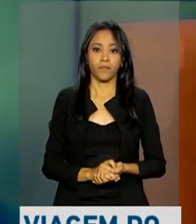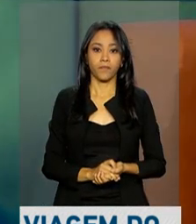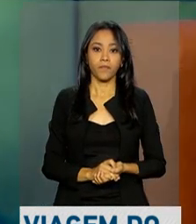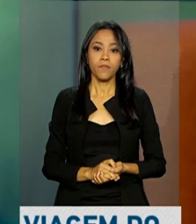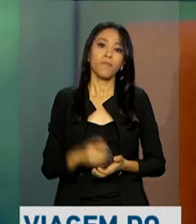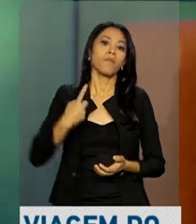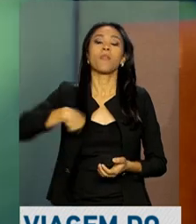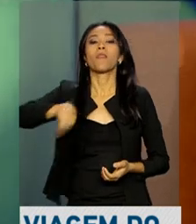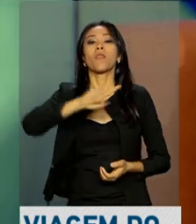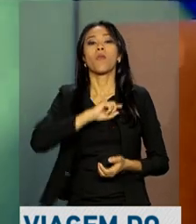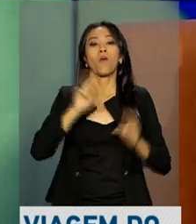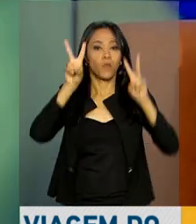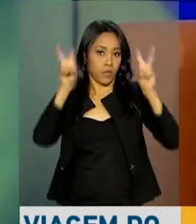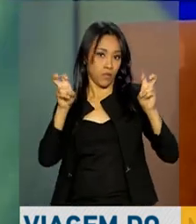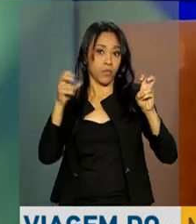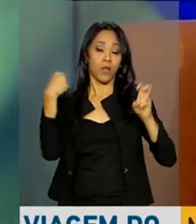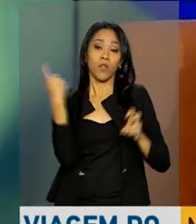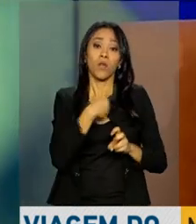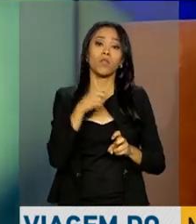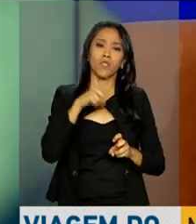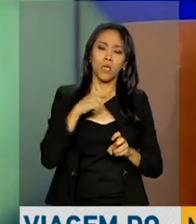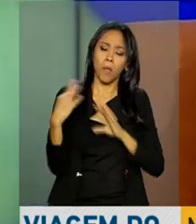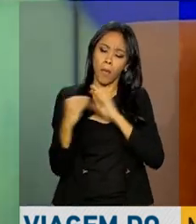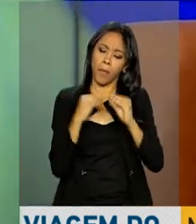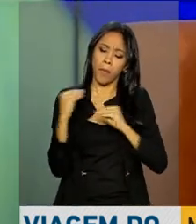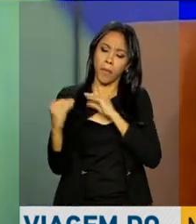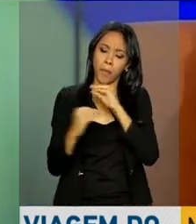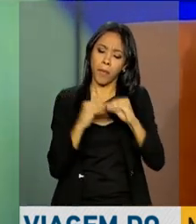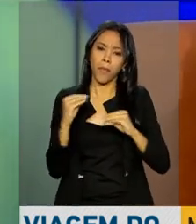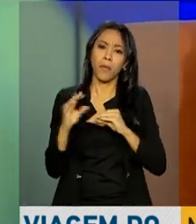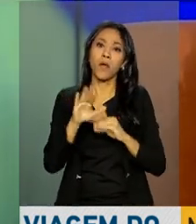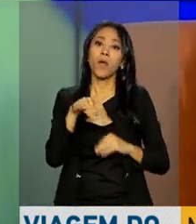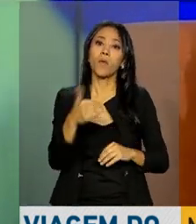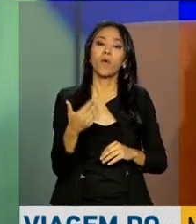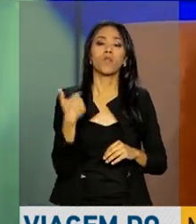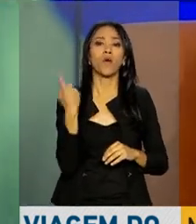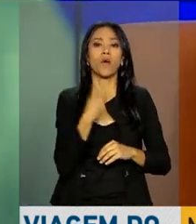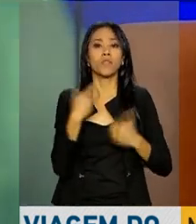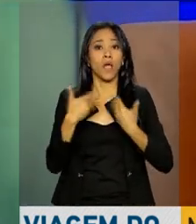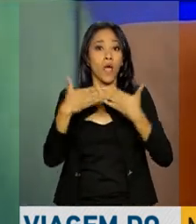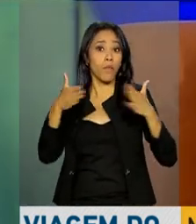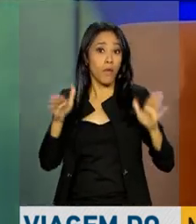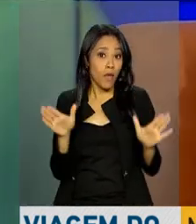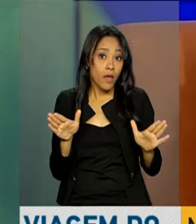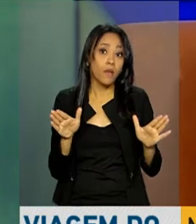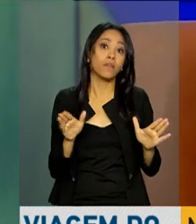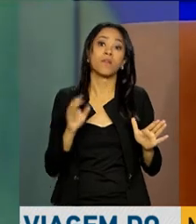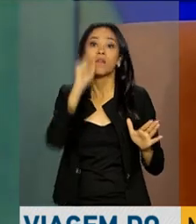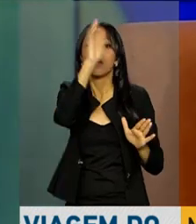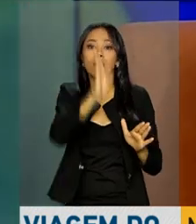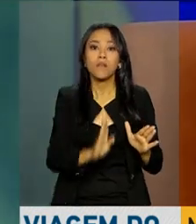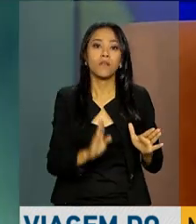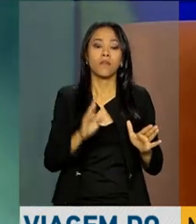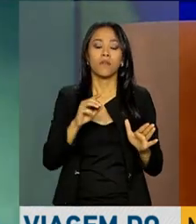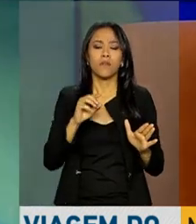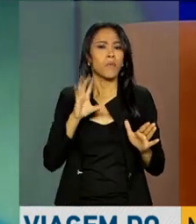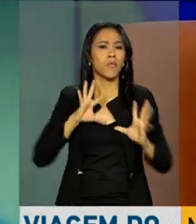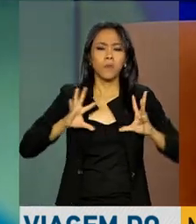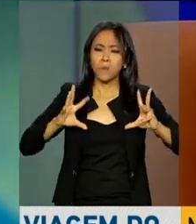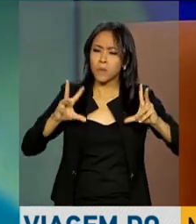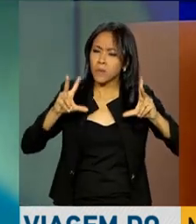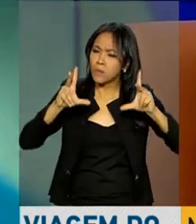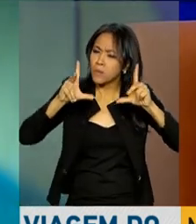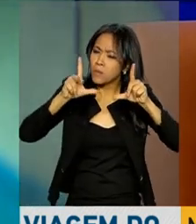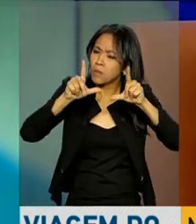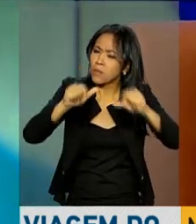Nós temos conversações em andamento. Quando eu digo nós estamos abertos, nós abrimos o Brasil para todo